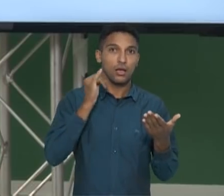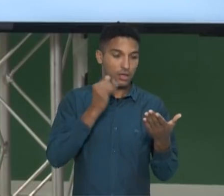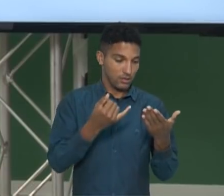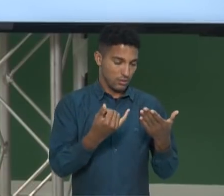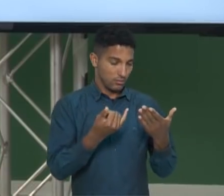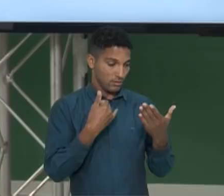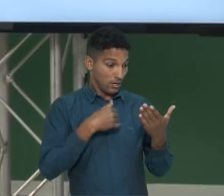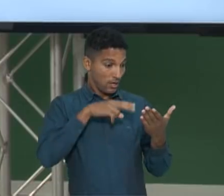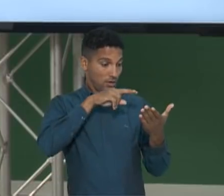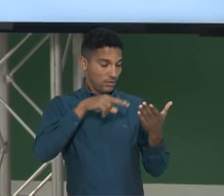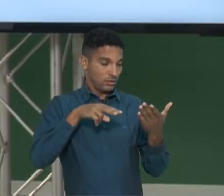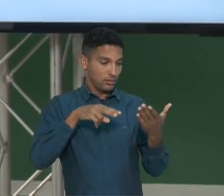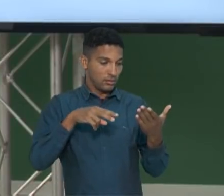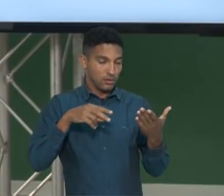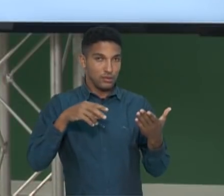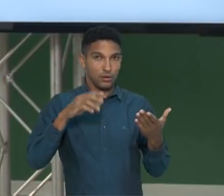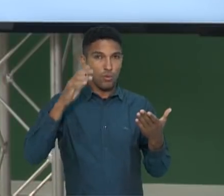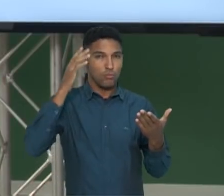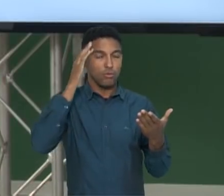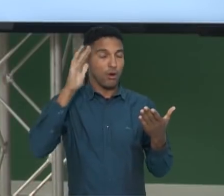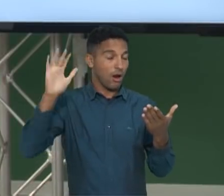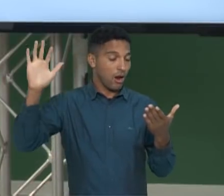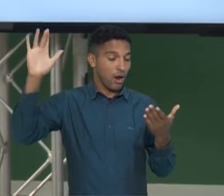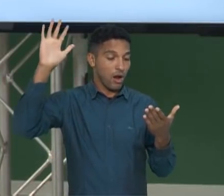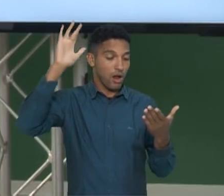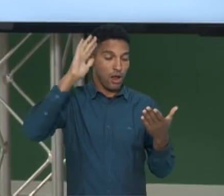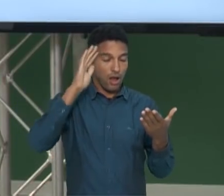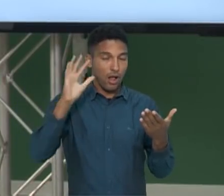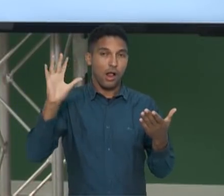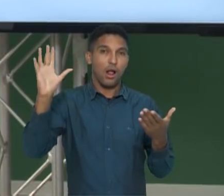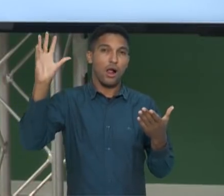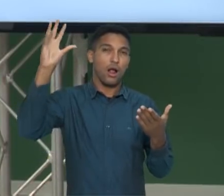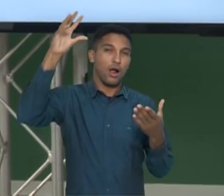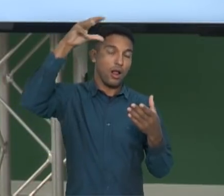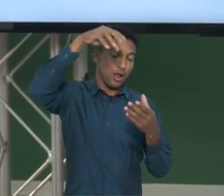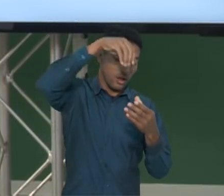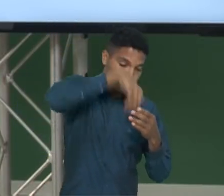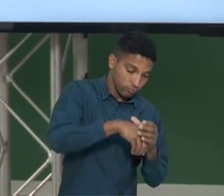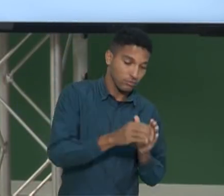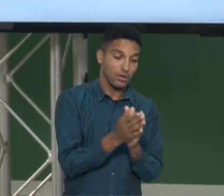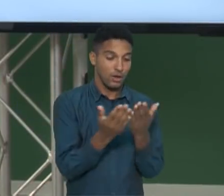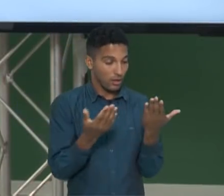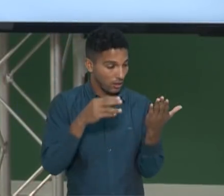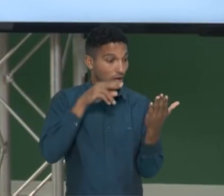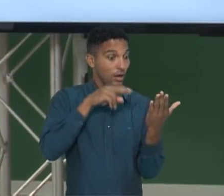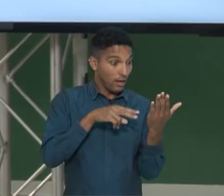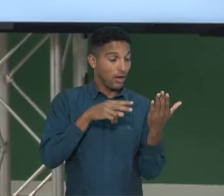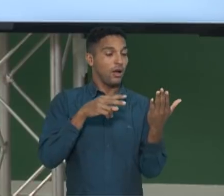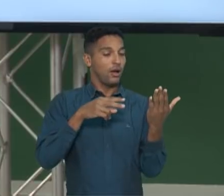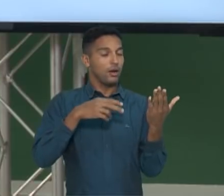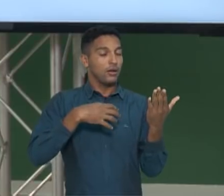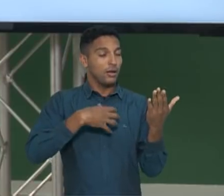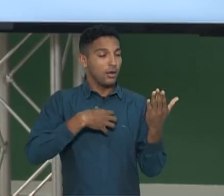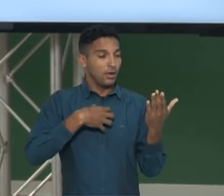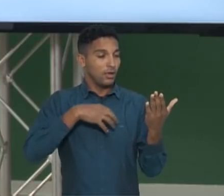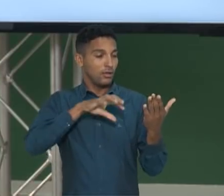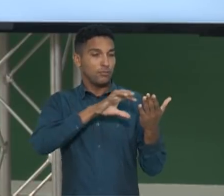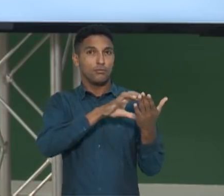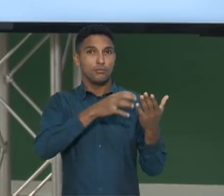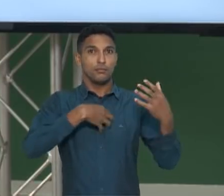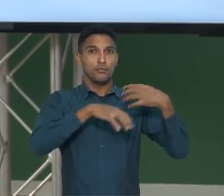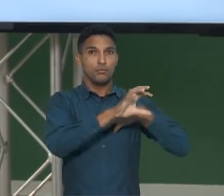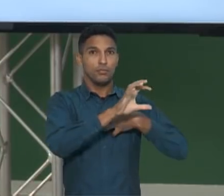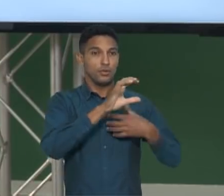esse consciente, os pensamentos, os sentimentos, as opiniões, os julgamentos de valor, tudo ele descreve para o